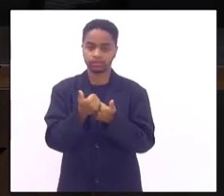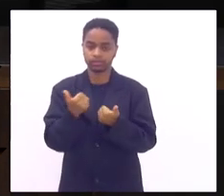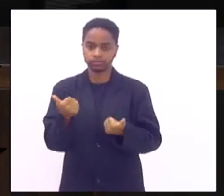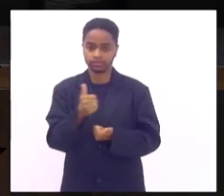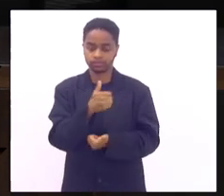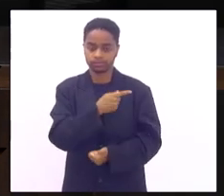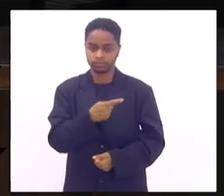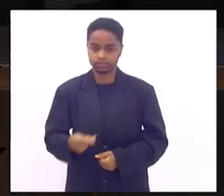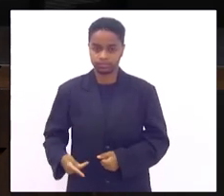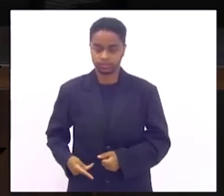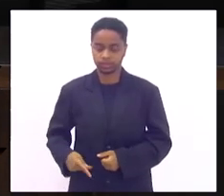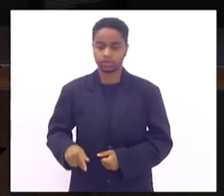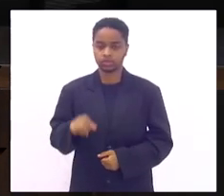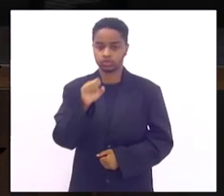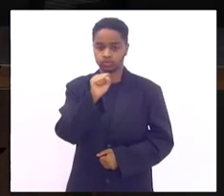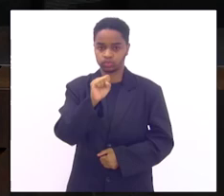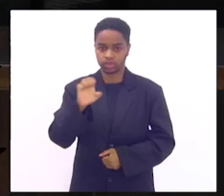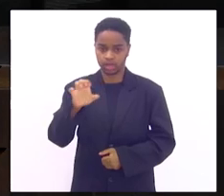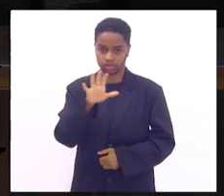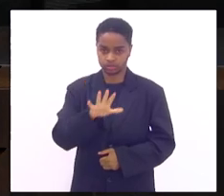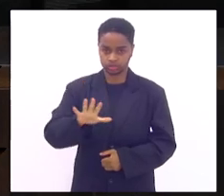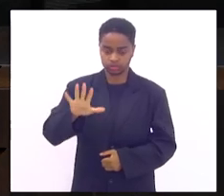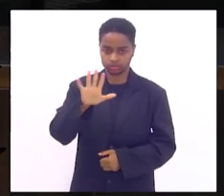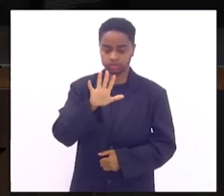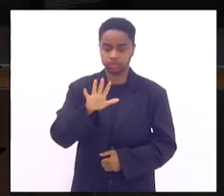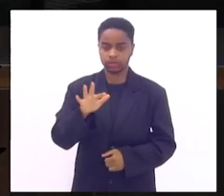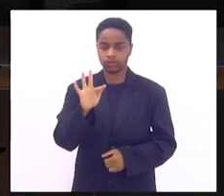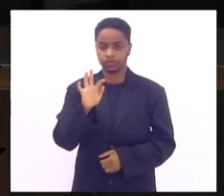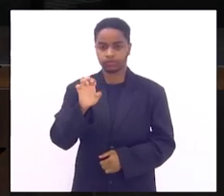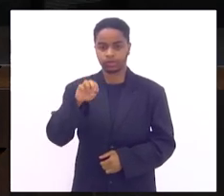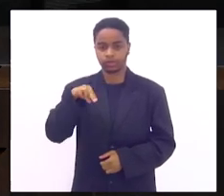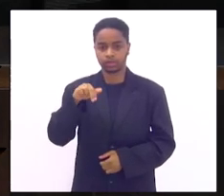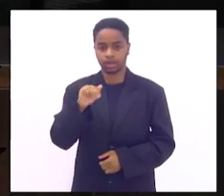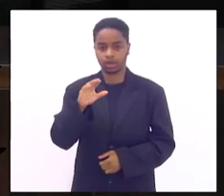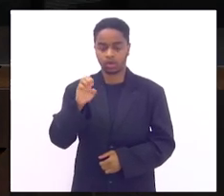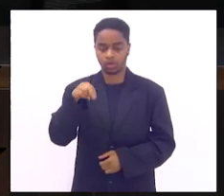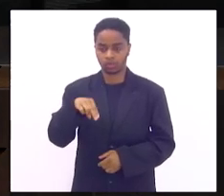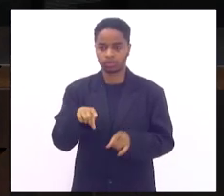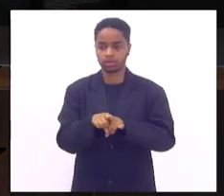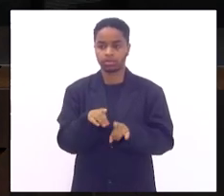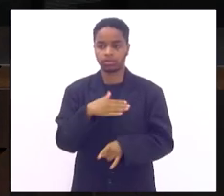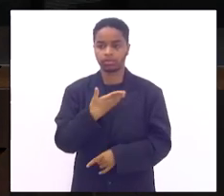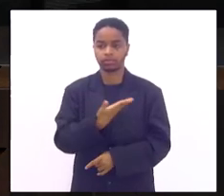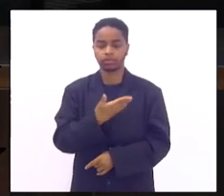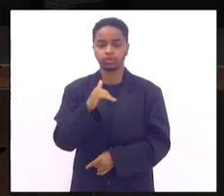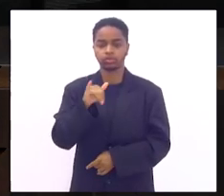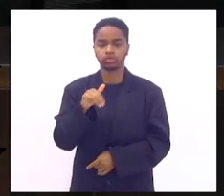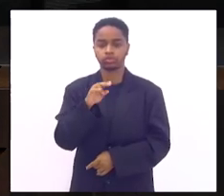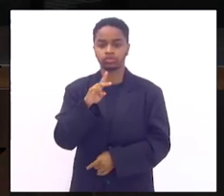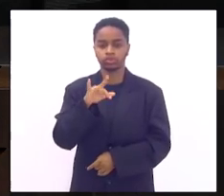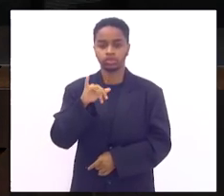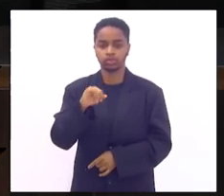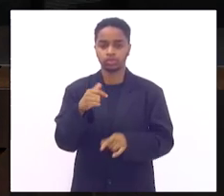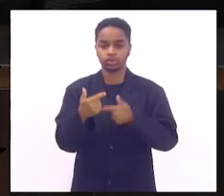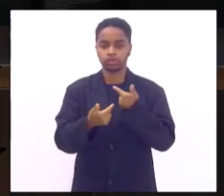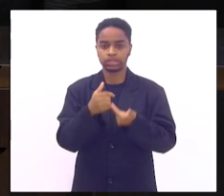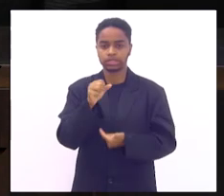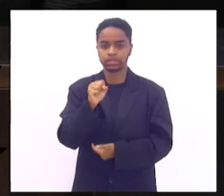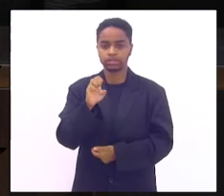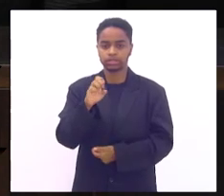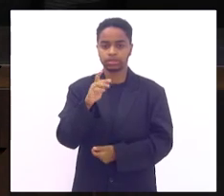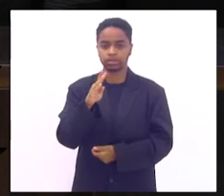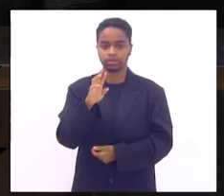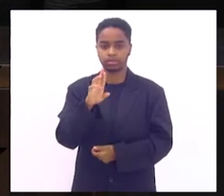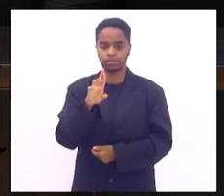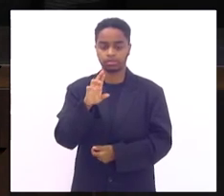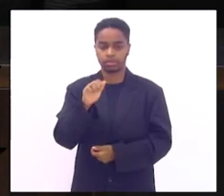região sudeste, da FENACOM, o meu amigo Júlio, que já falei aqui, diretor do SEBRAE, o César Quinzemblá,